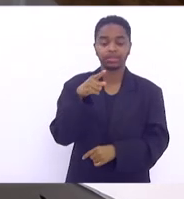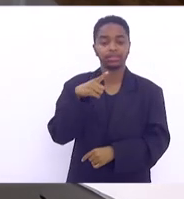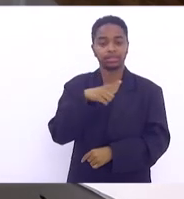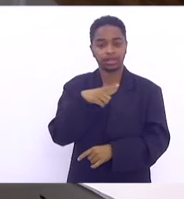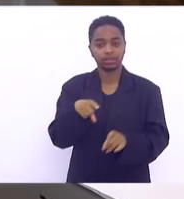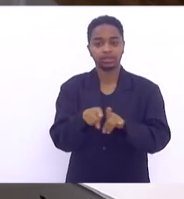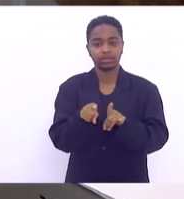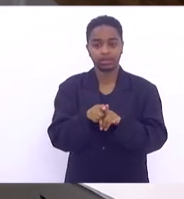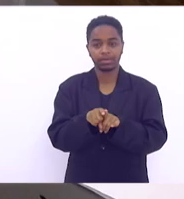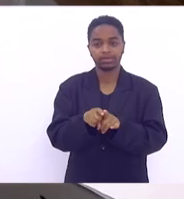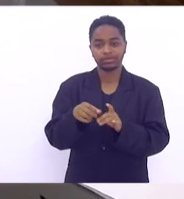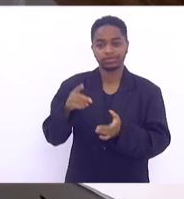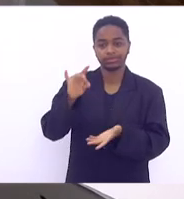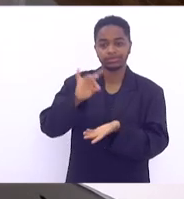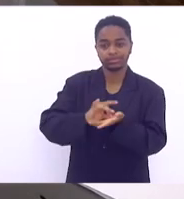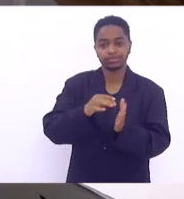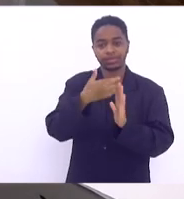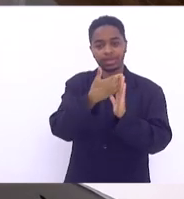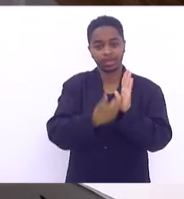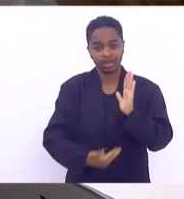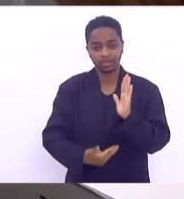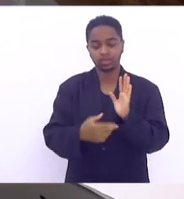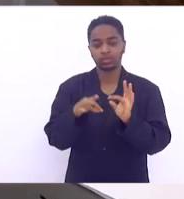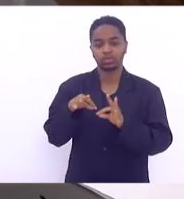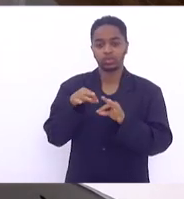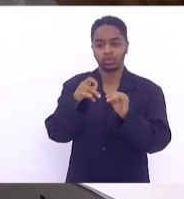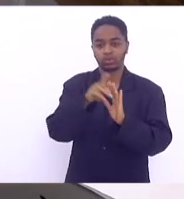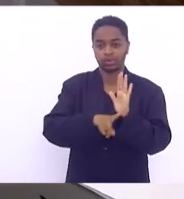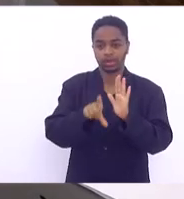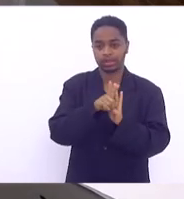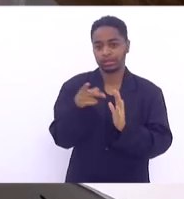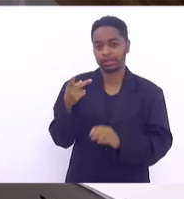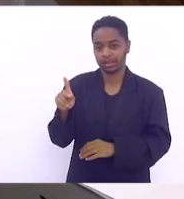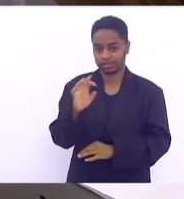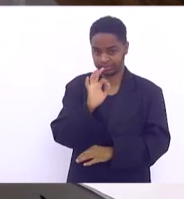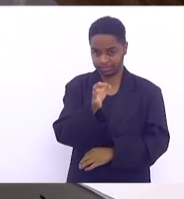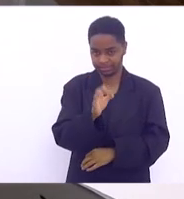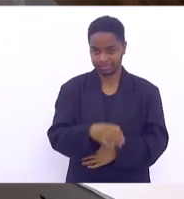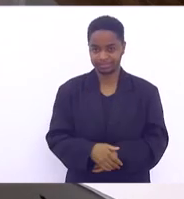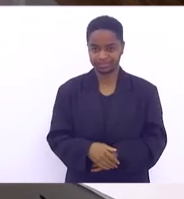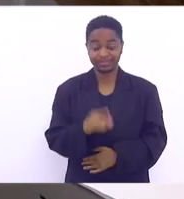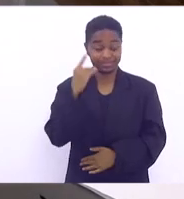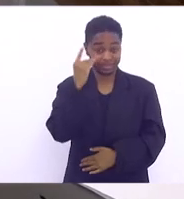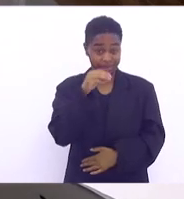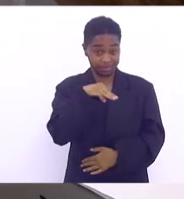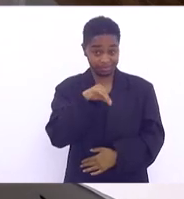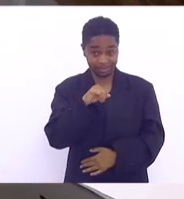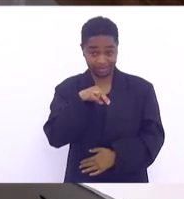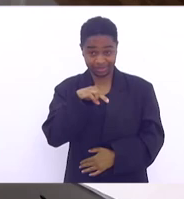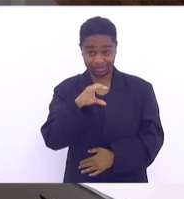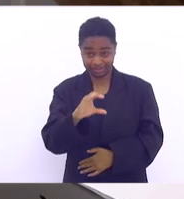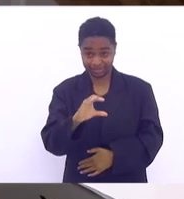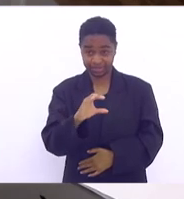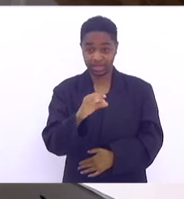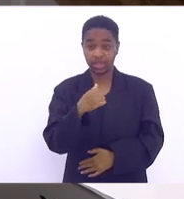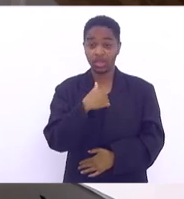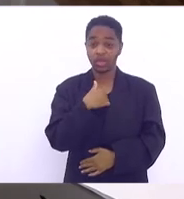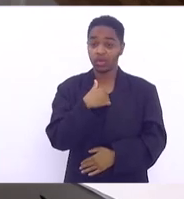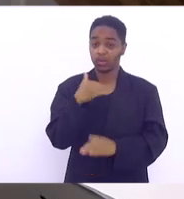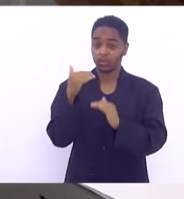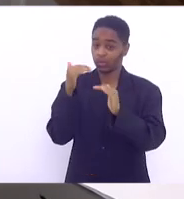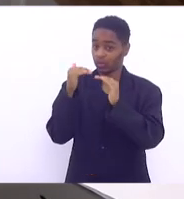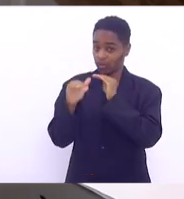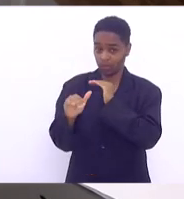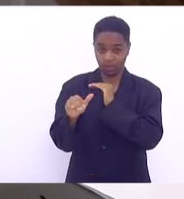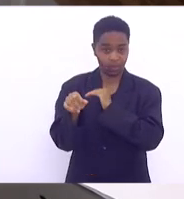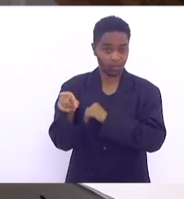verdadeira relatora de todos os seus projetos, não é, deputado Luiz Paulo? Deputado Mink, eu só tenho a discordância de